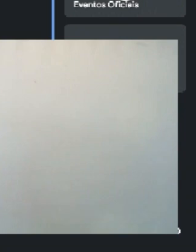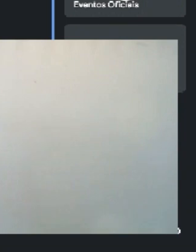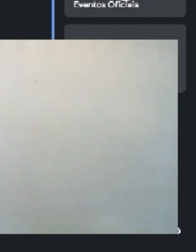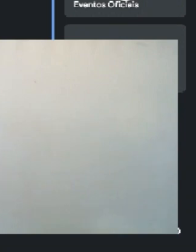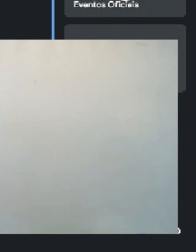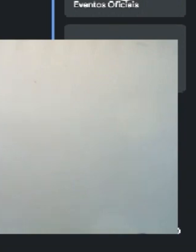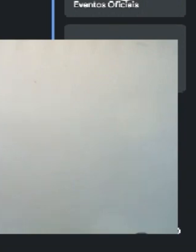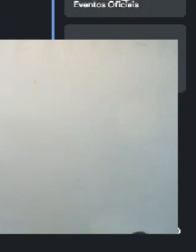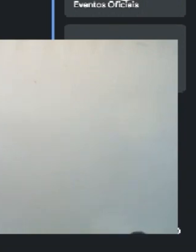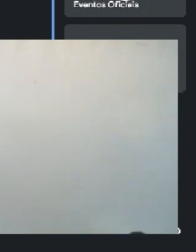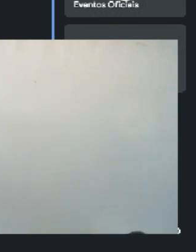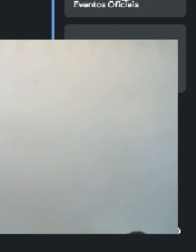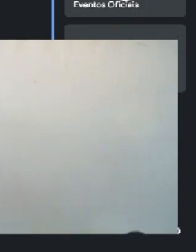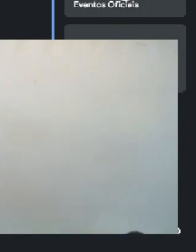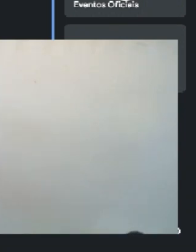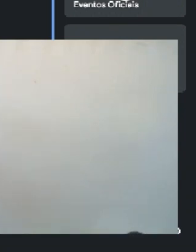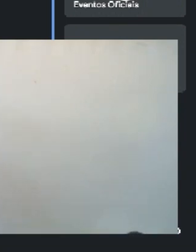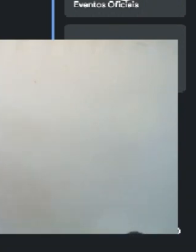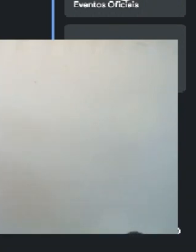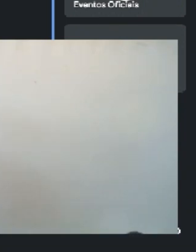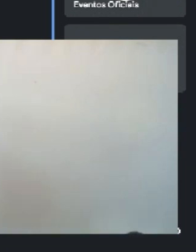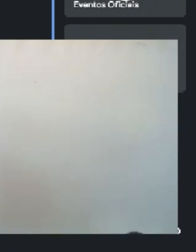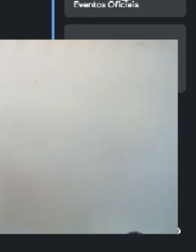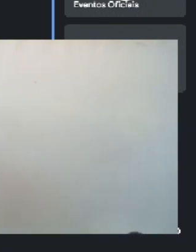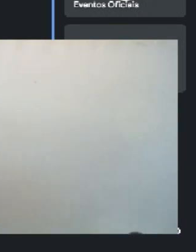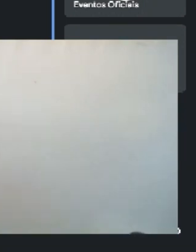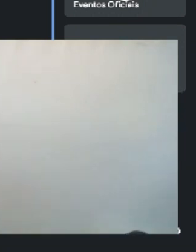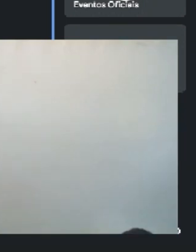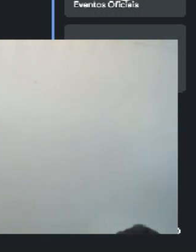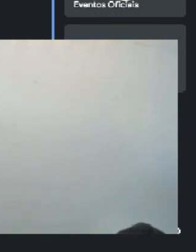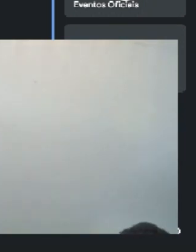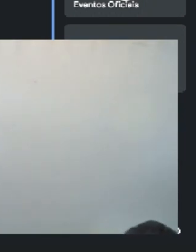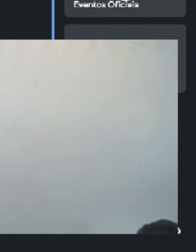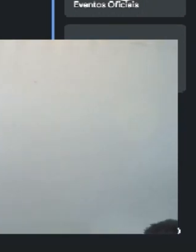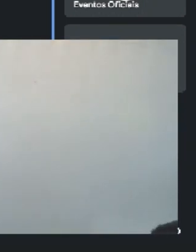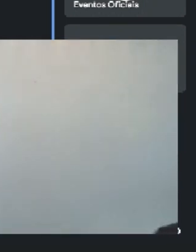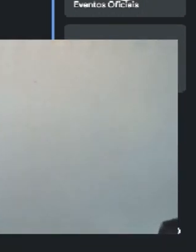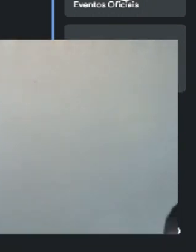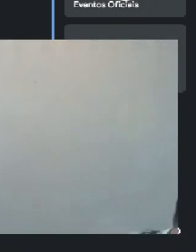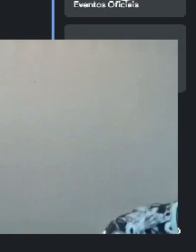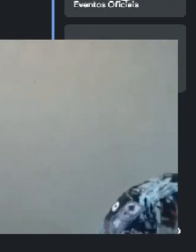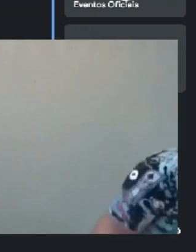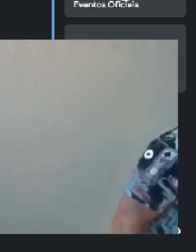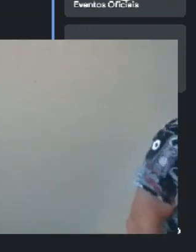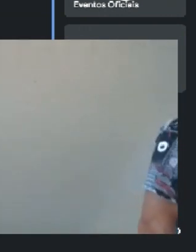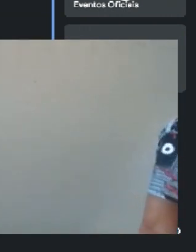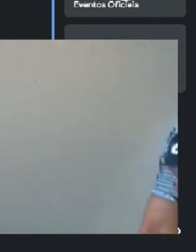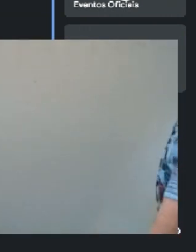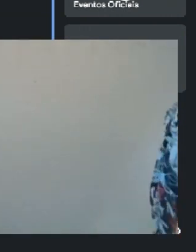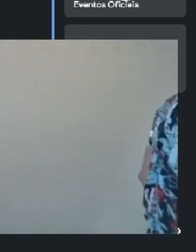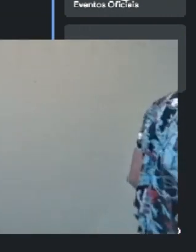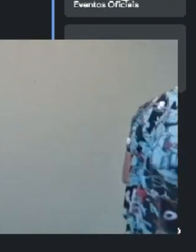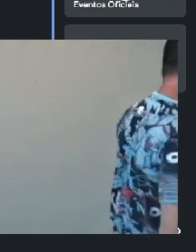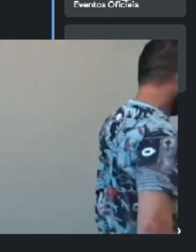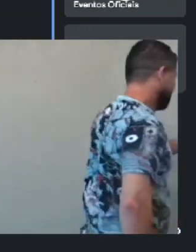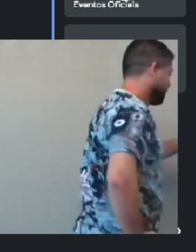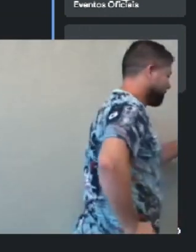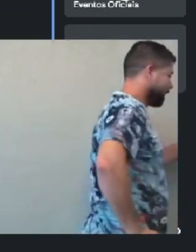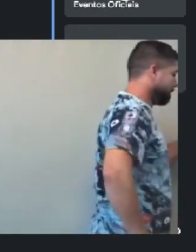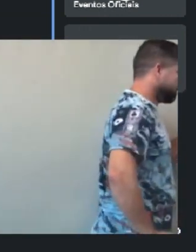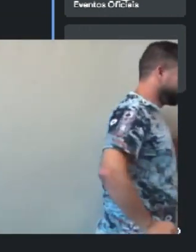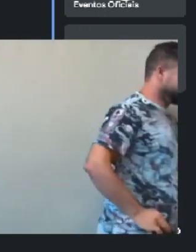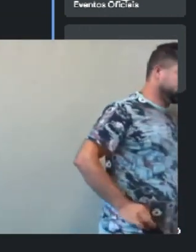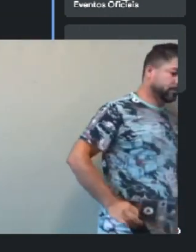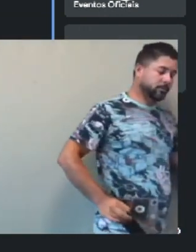esse volume é muito representativo. O sistema de ônibus de Belo Horizonte, ele foi,